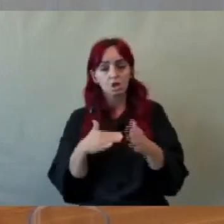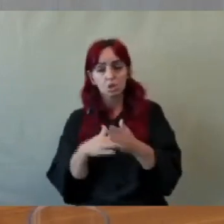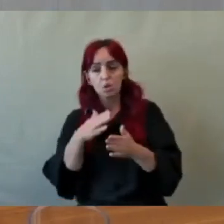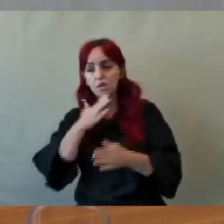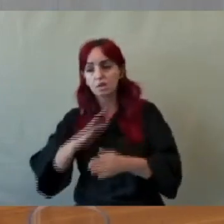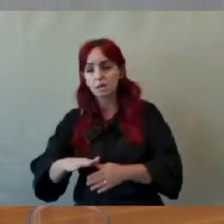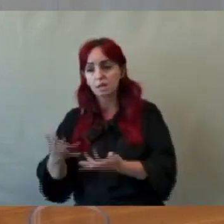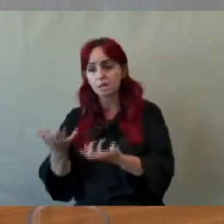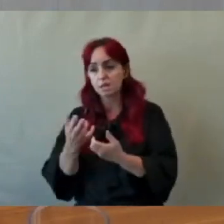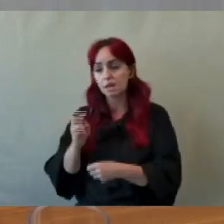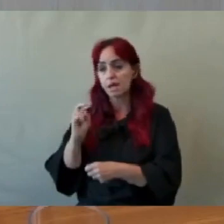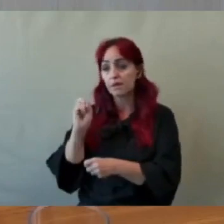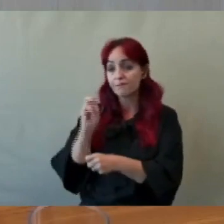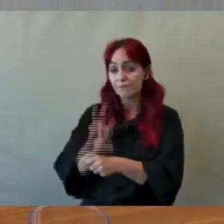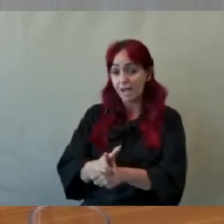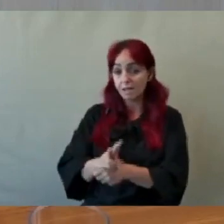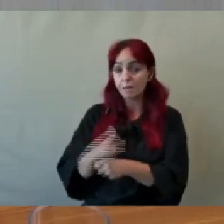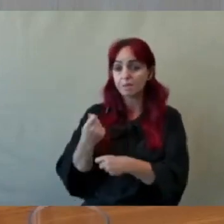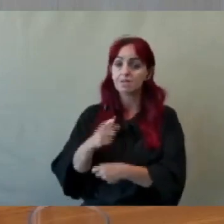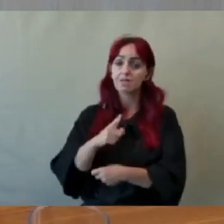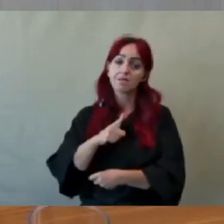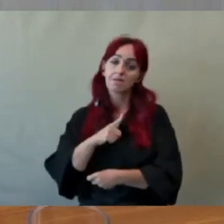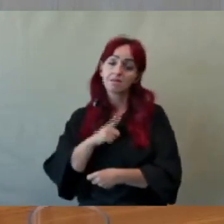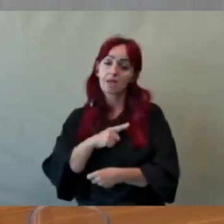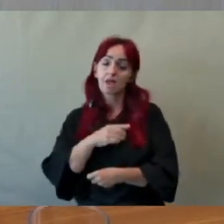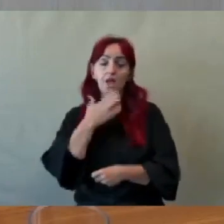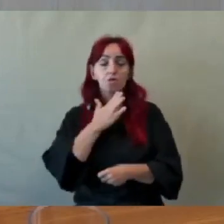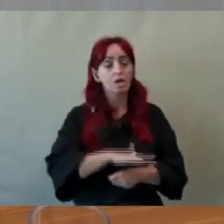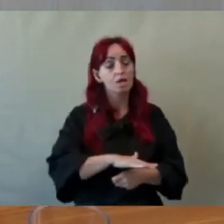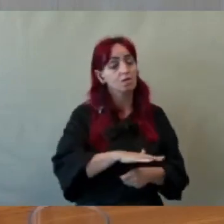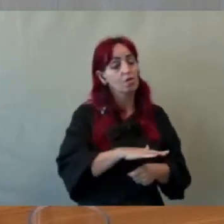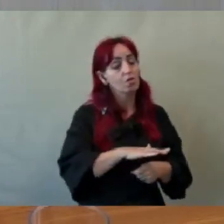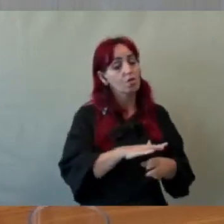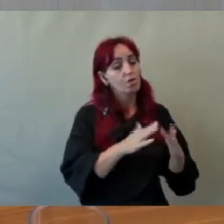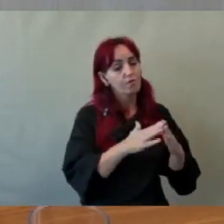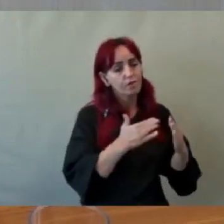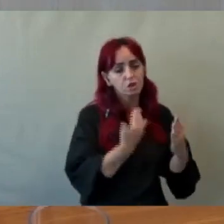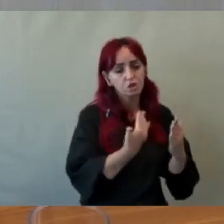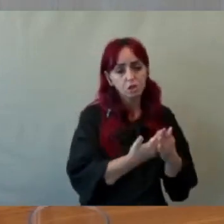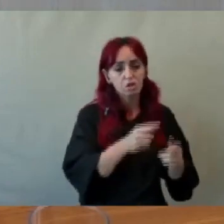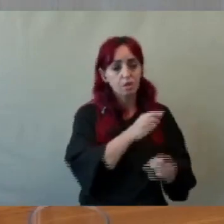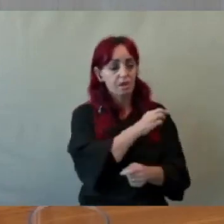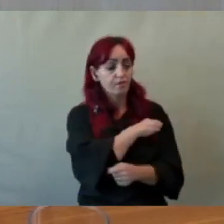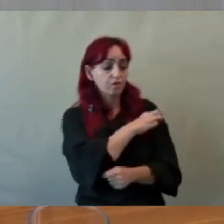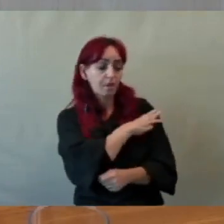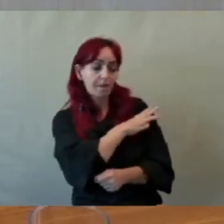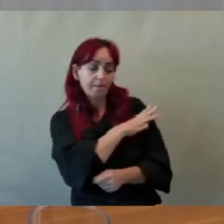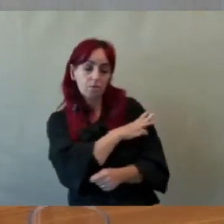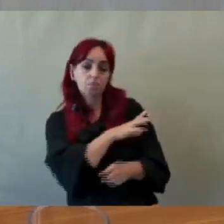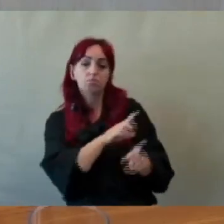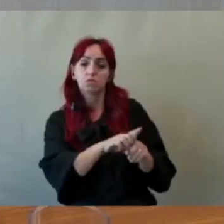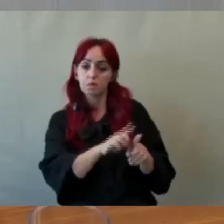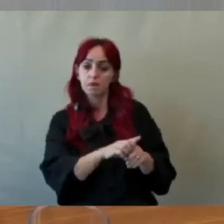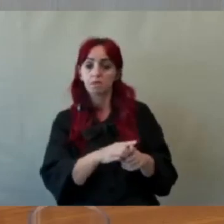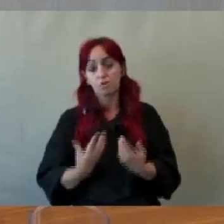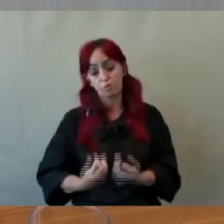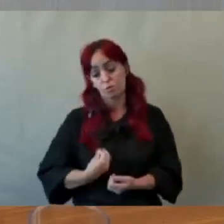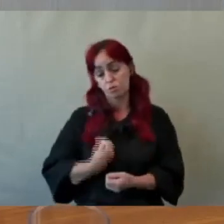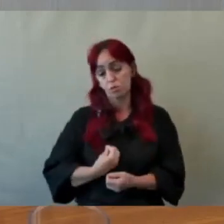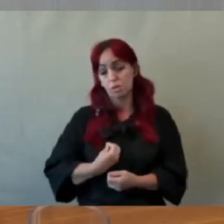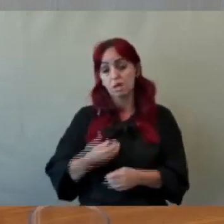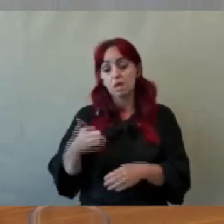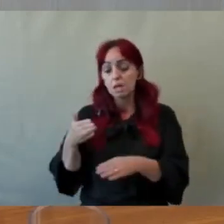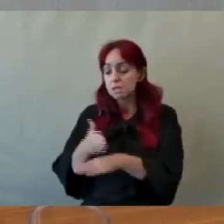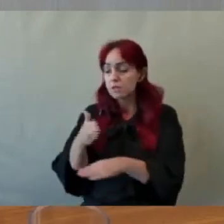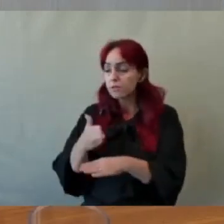vagas deveriam ter vagas, seja na educação infantil, seja no ensino fundamental. No ensino fundamental é assim que funciona. Se for na Defensoria